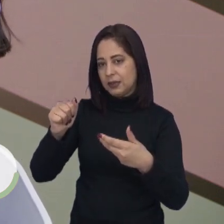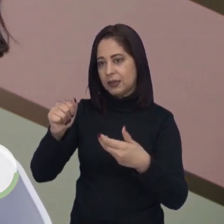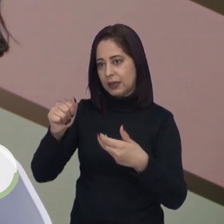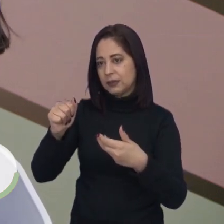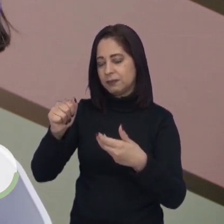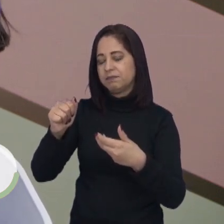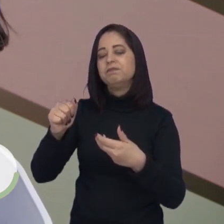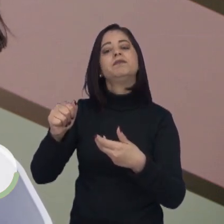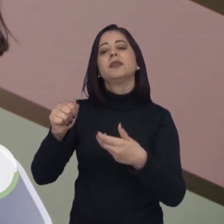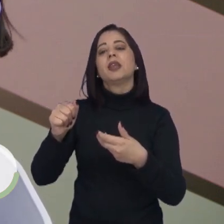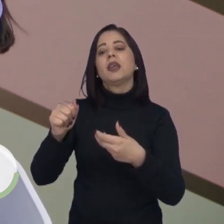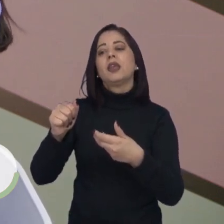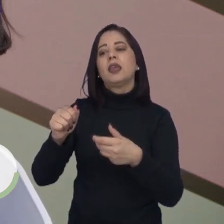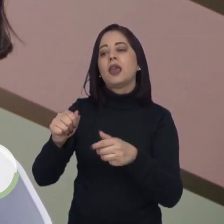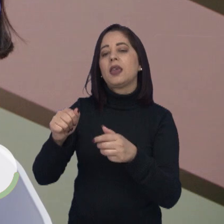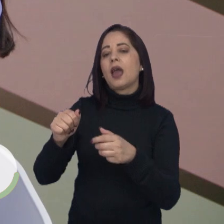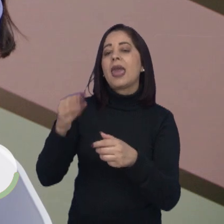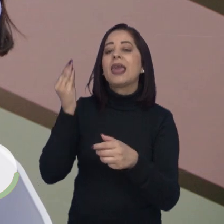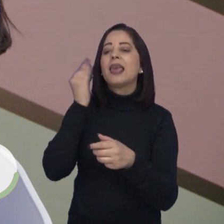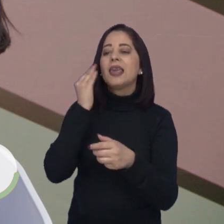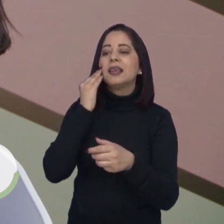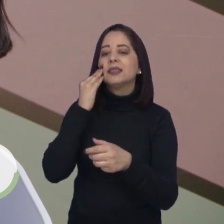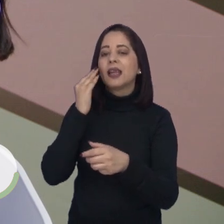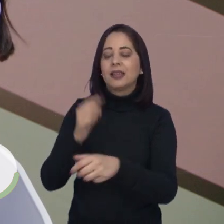lesão e promover essa